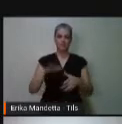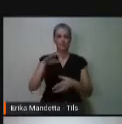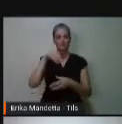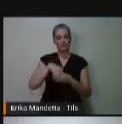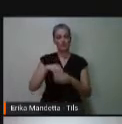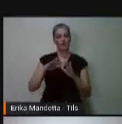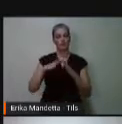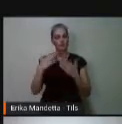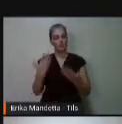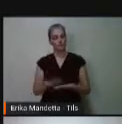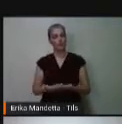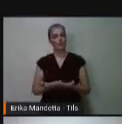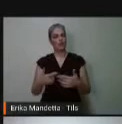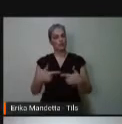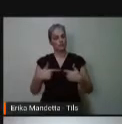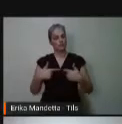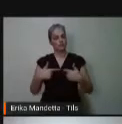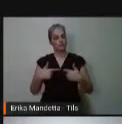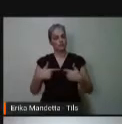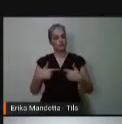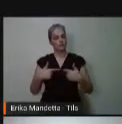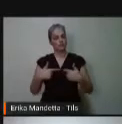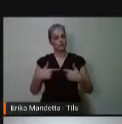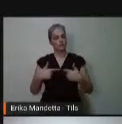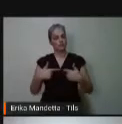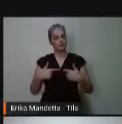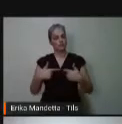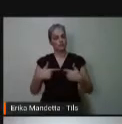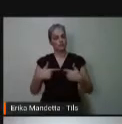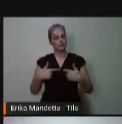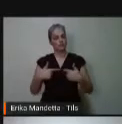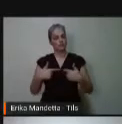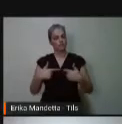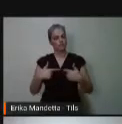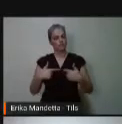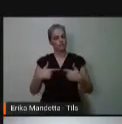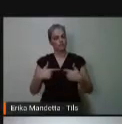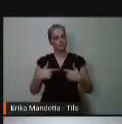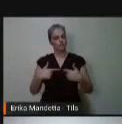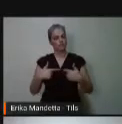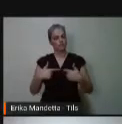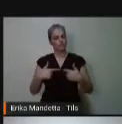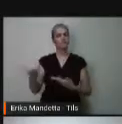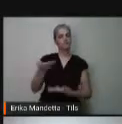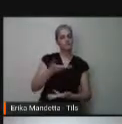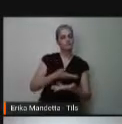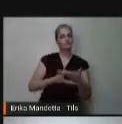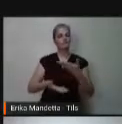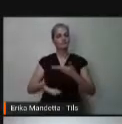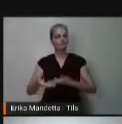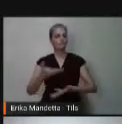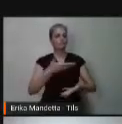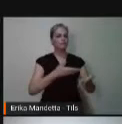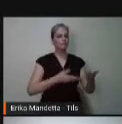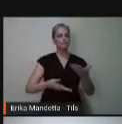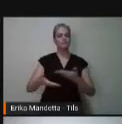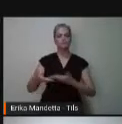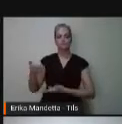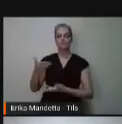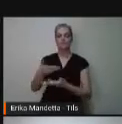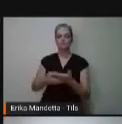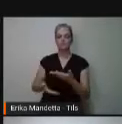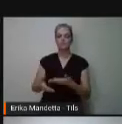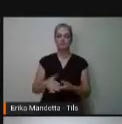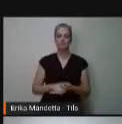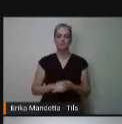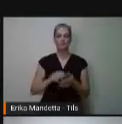nós então podemos fazer trocas, né? Então nós podemos dizer que a escola ela é